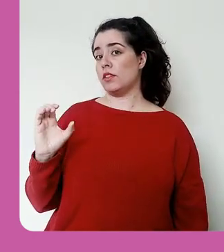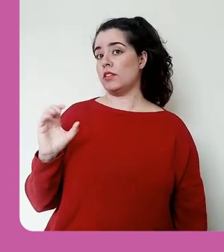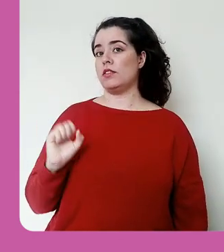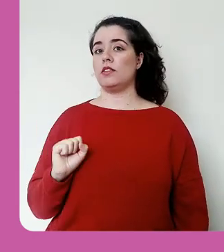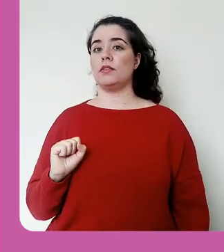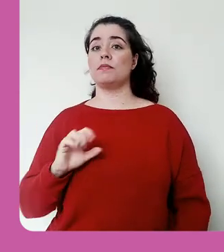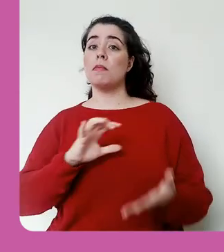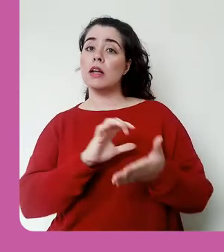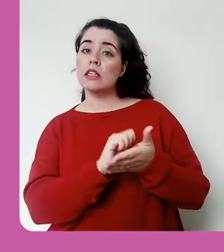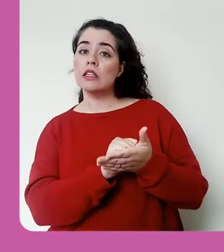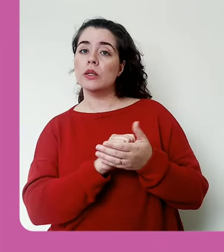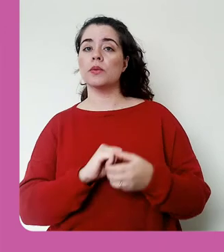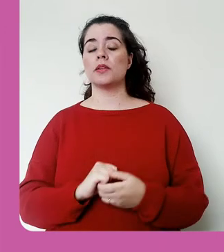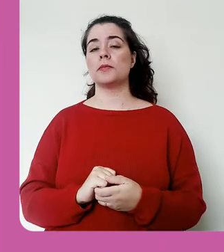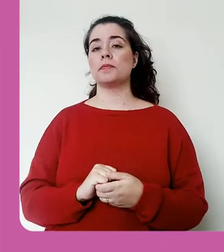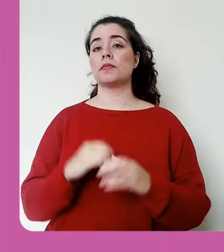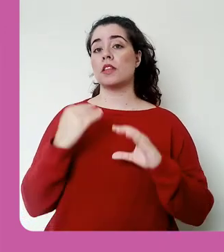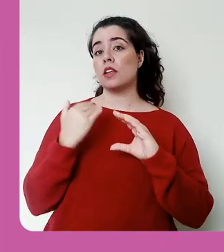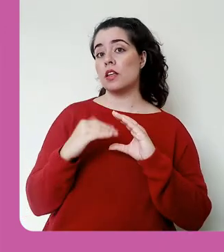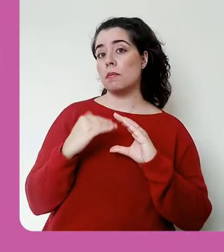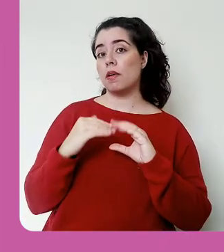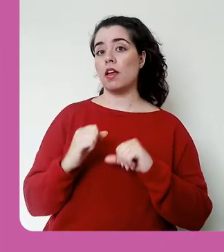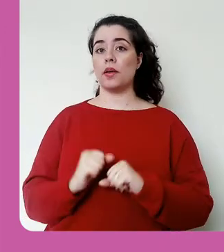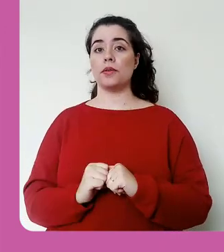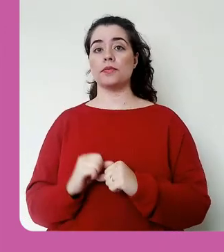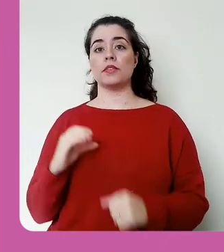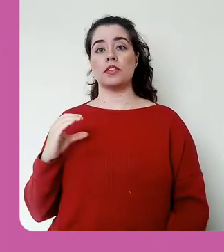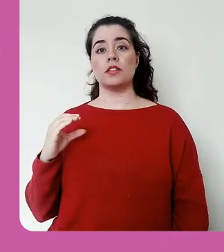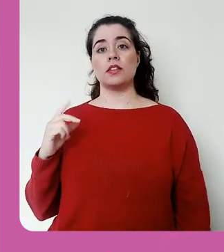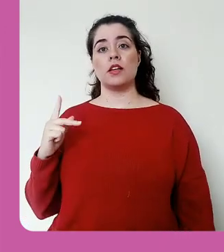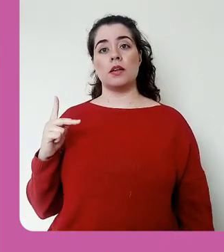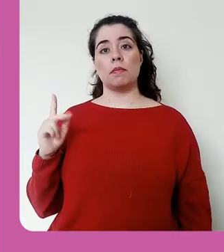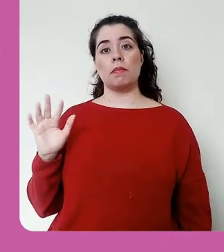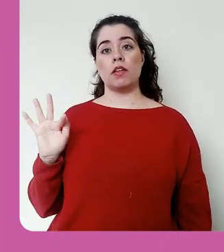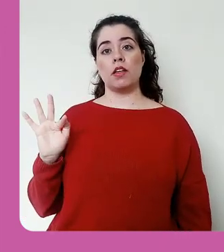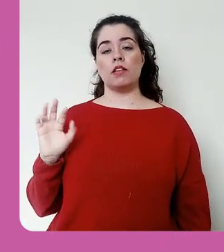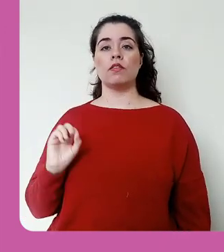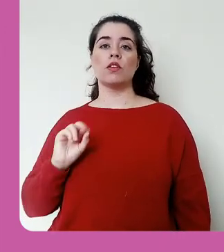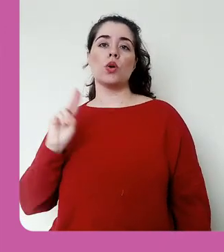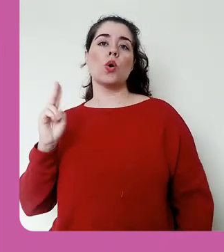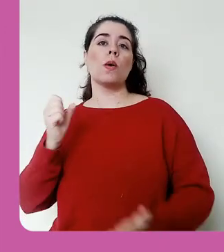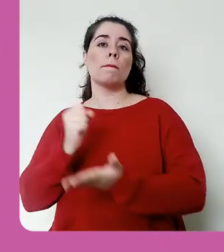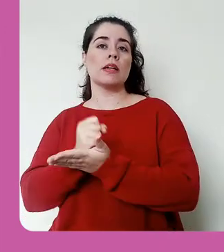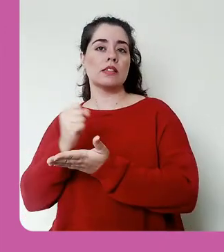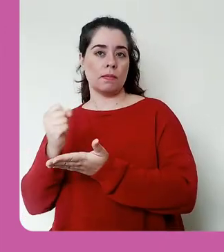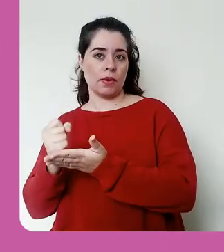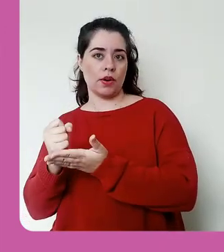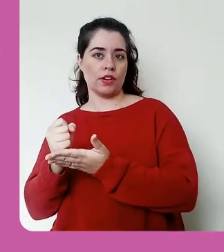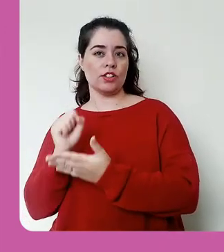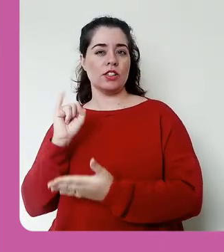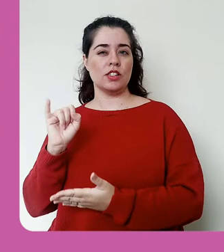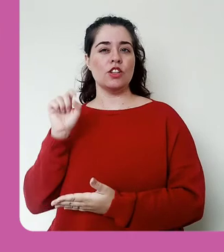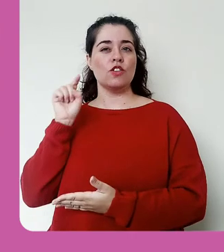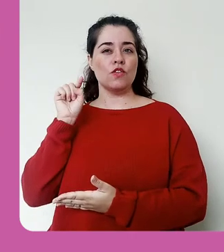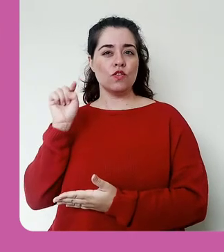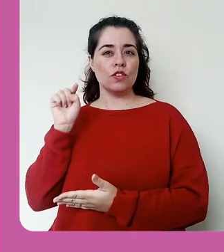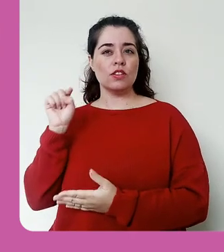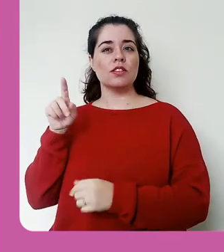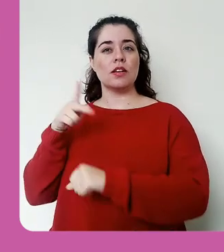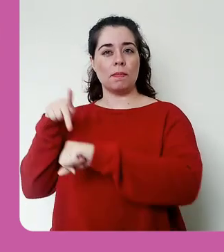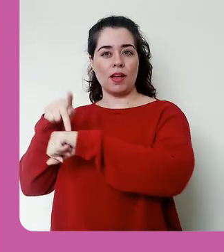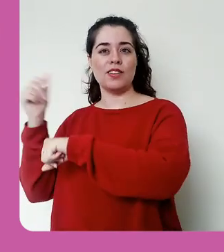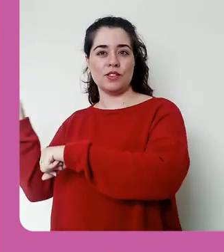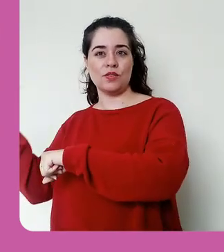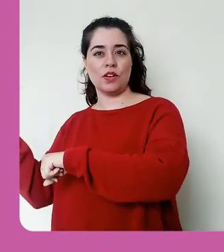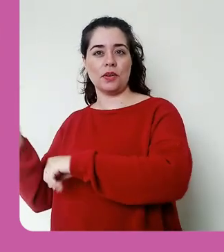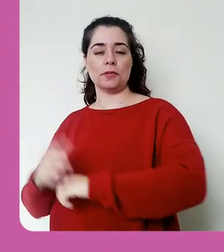matrícula, e-mail, CPF ou passaporte, caso você seja um aluno estrangeiro. Então, digitei